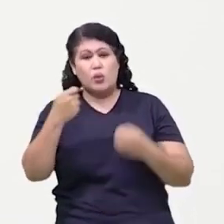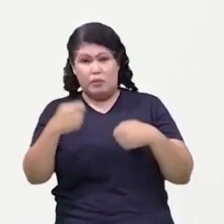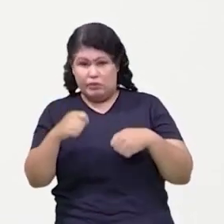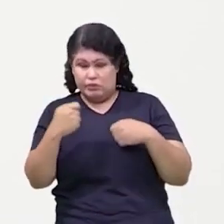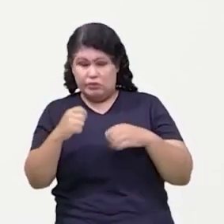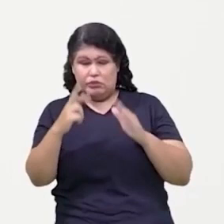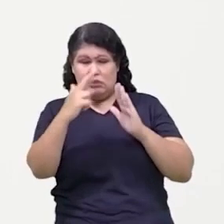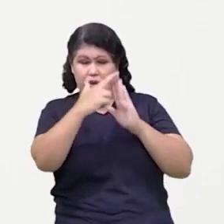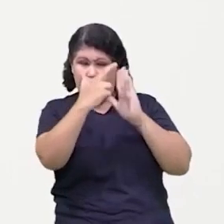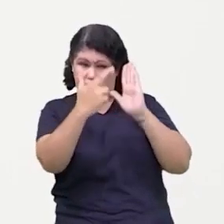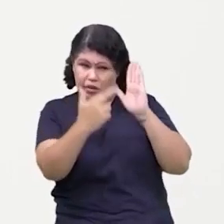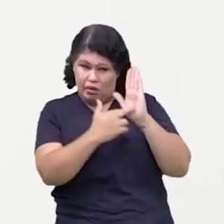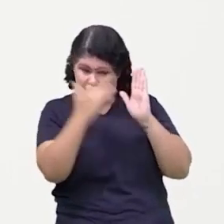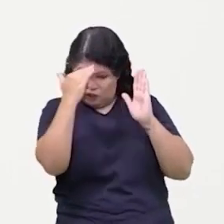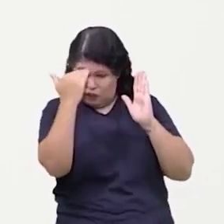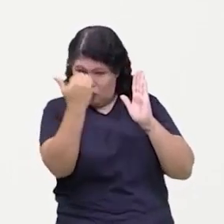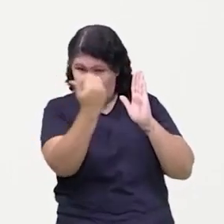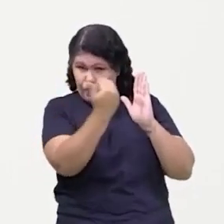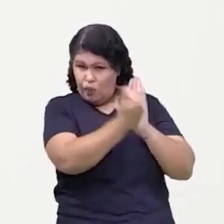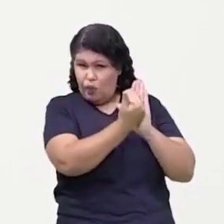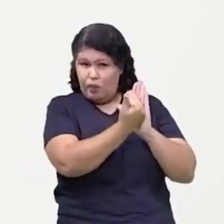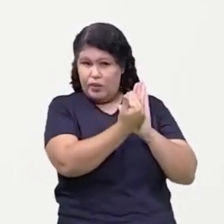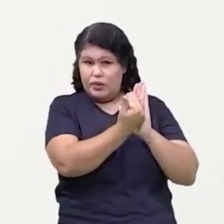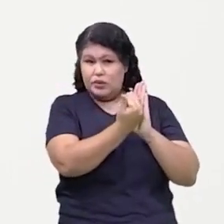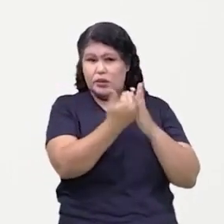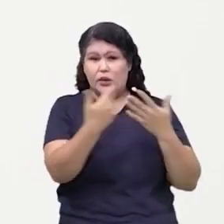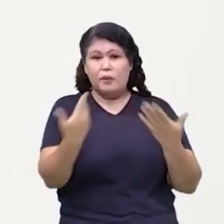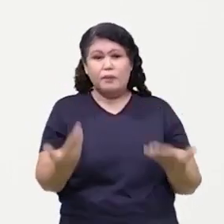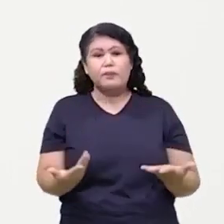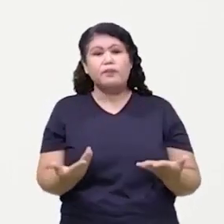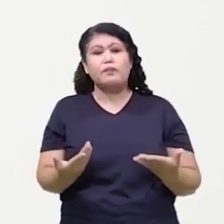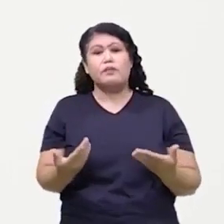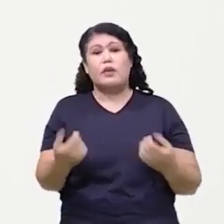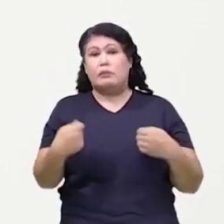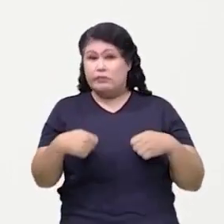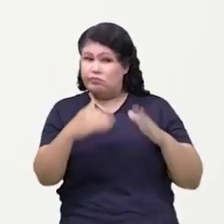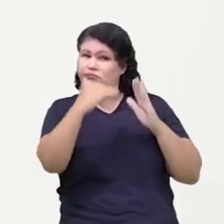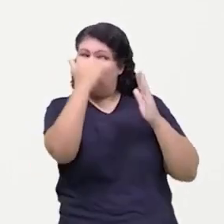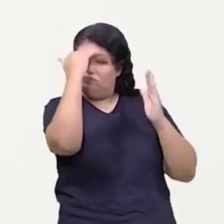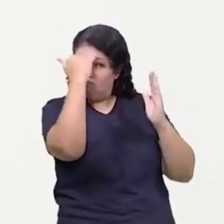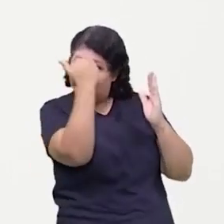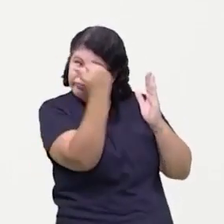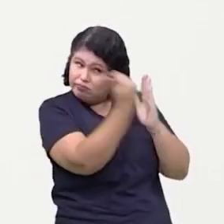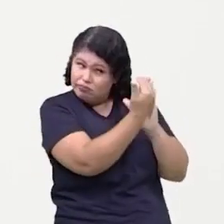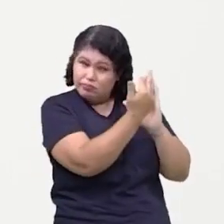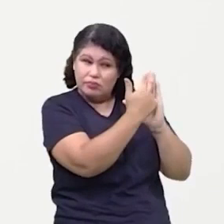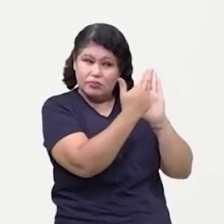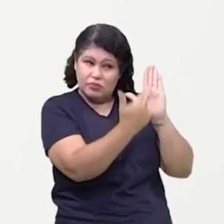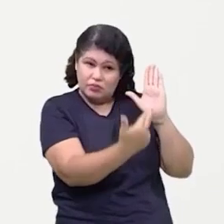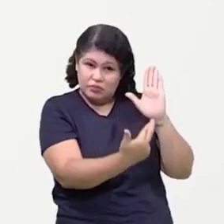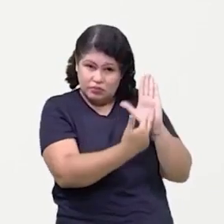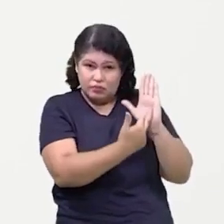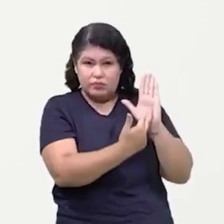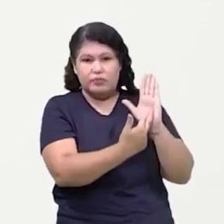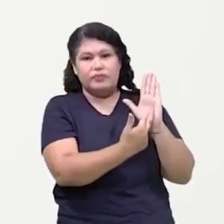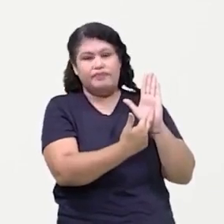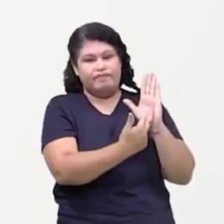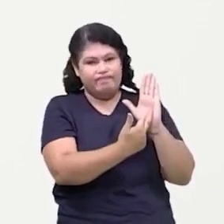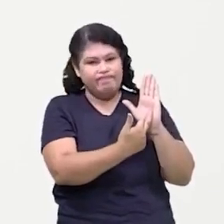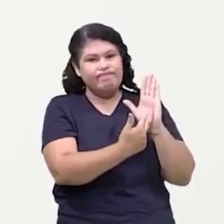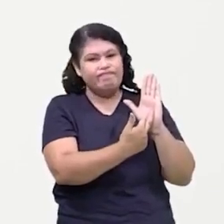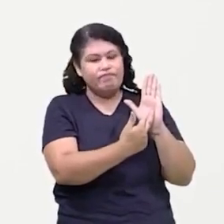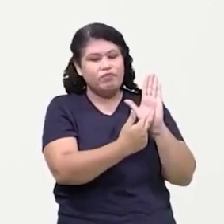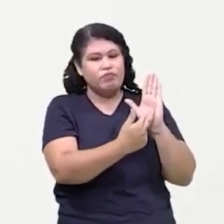exige obediência, né? Exige obediência a determinadas normas.